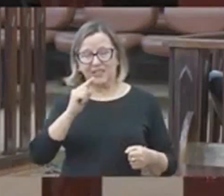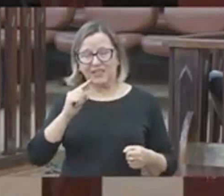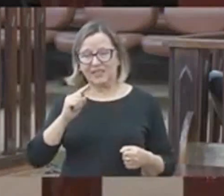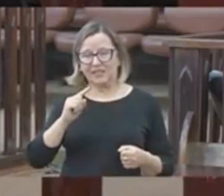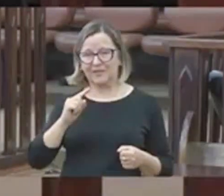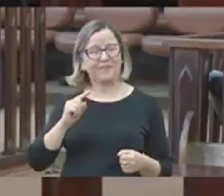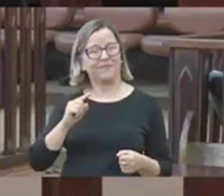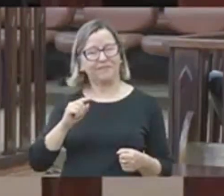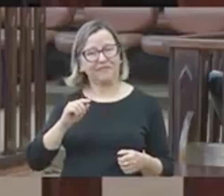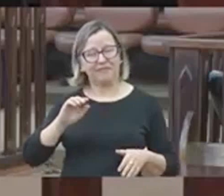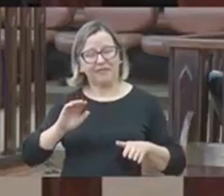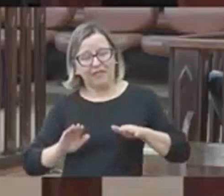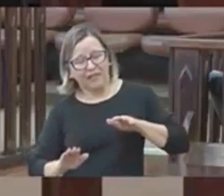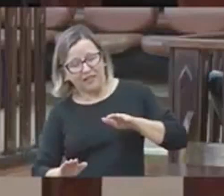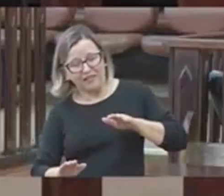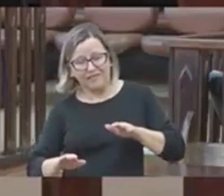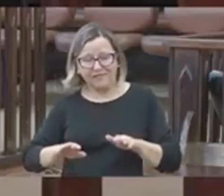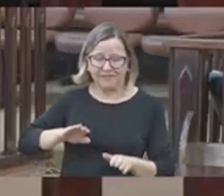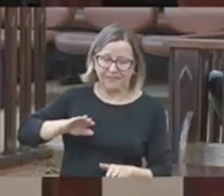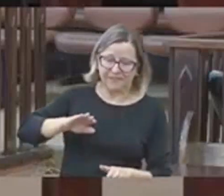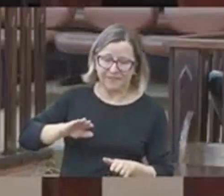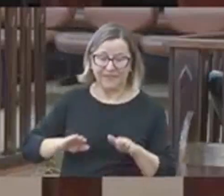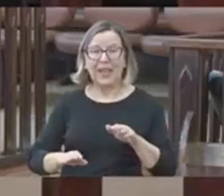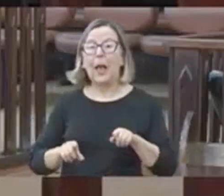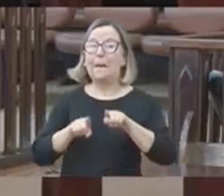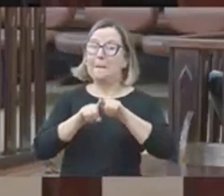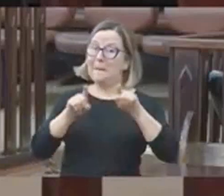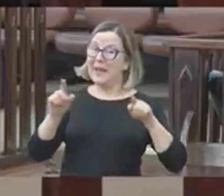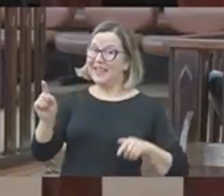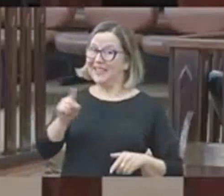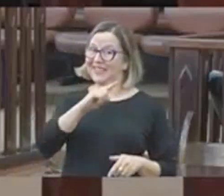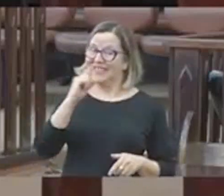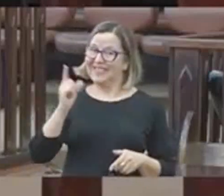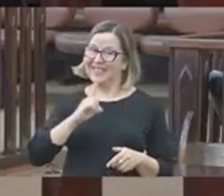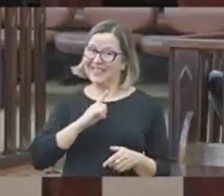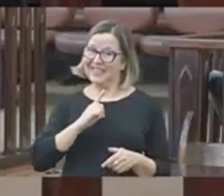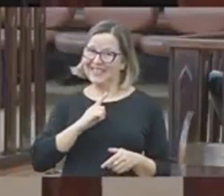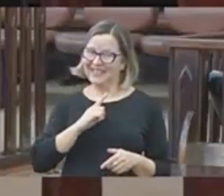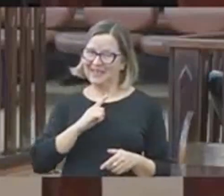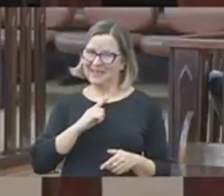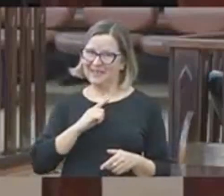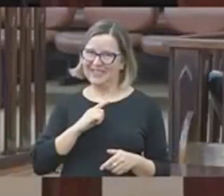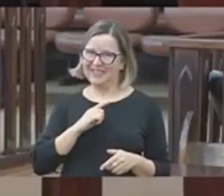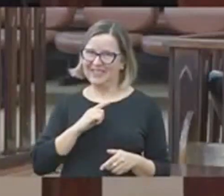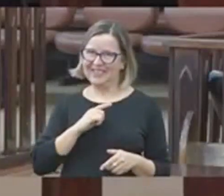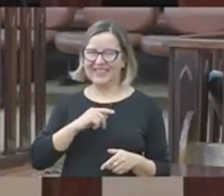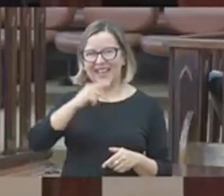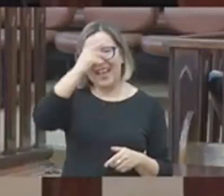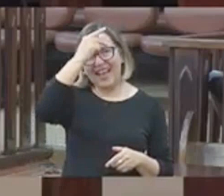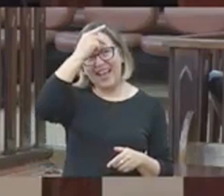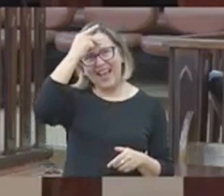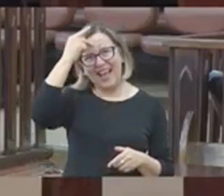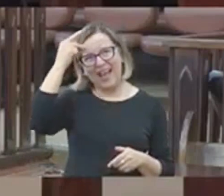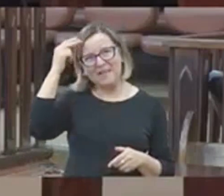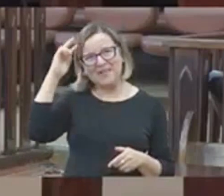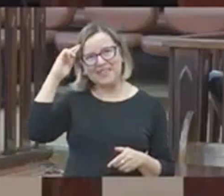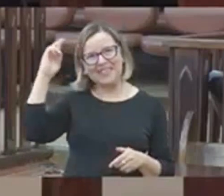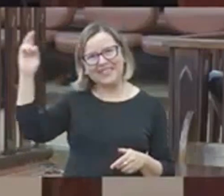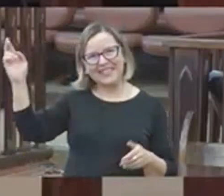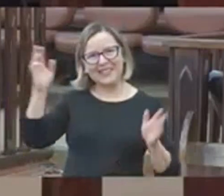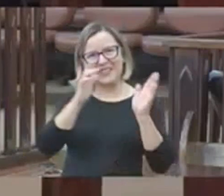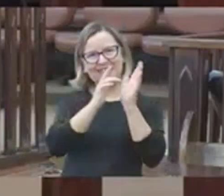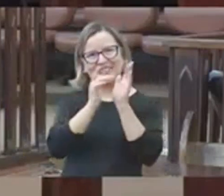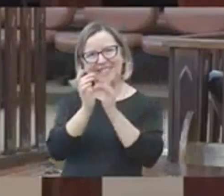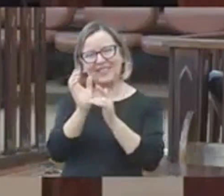queda. Porém, nós temos a pessoa do Senhor Jesus Cristo em nossas vidas que